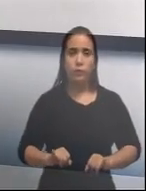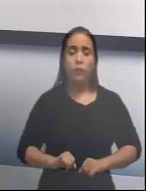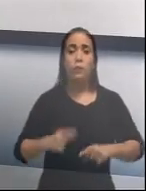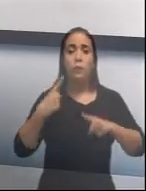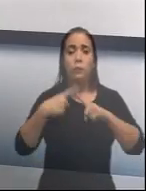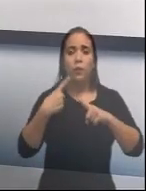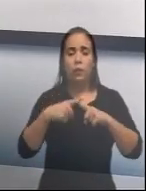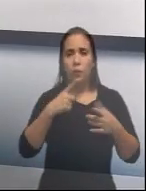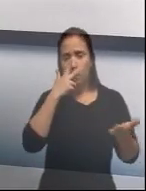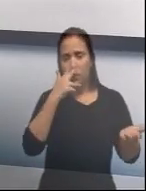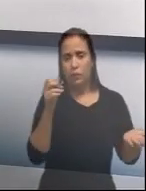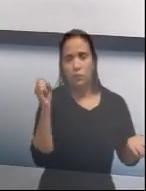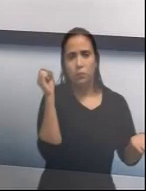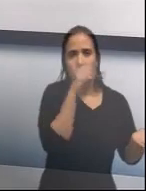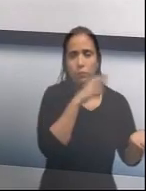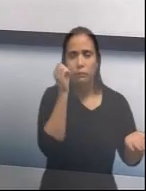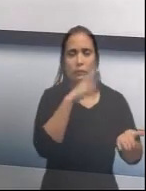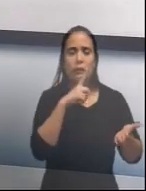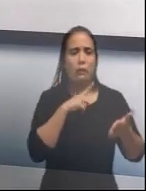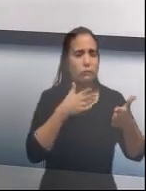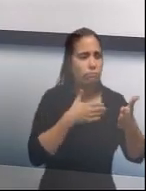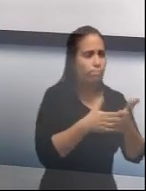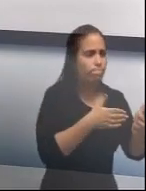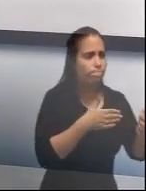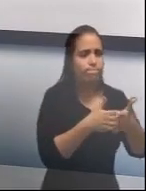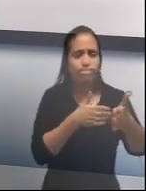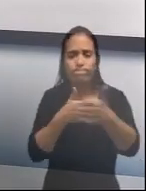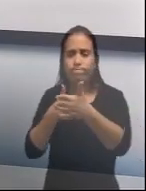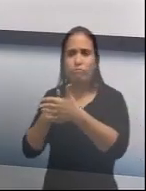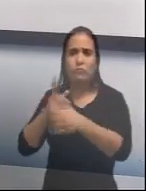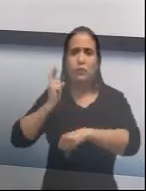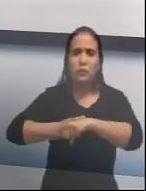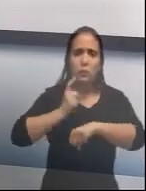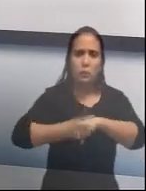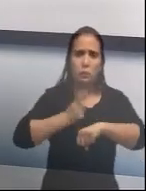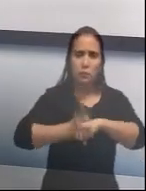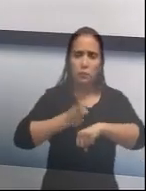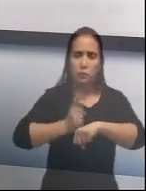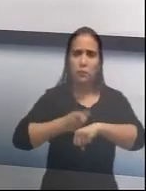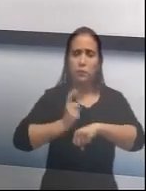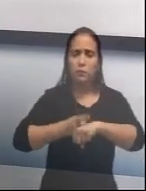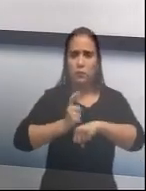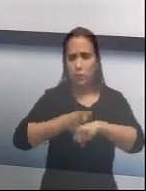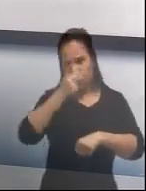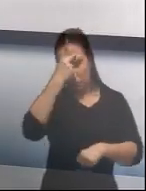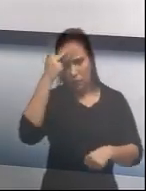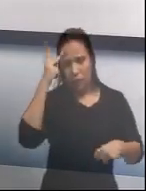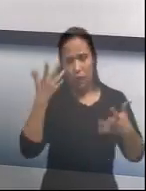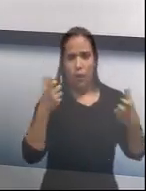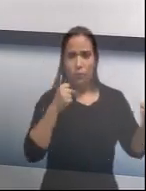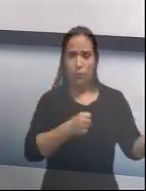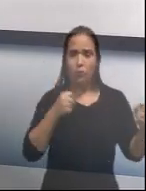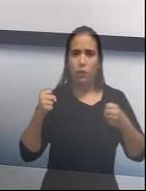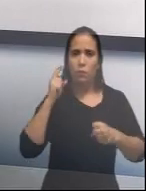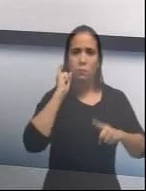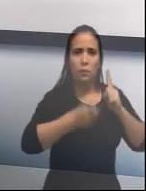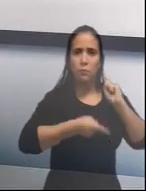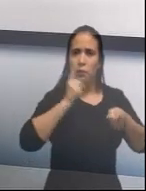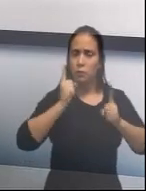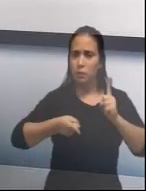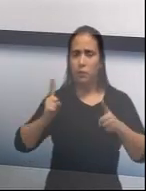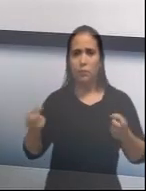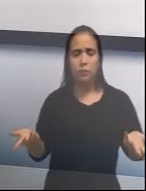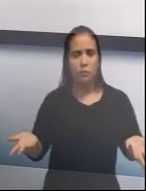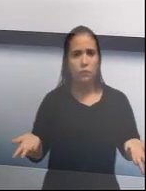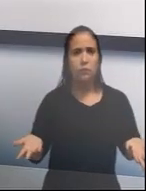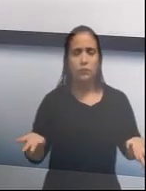da truculência... Da burocracia. E da autoproteção desses burocratas, dessas pessoas que se acham acima de tudo. Sem